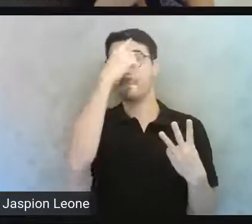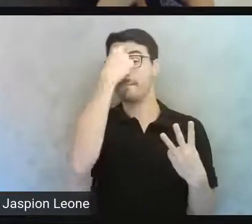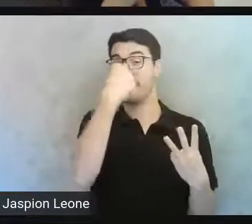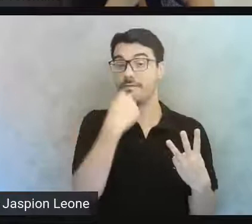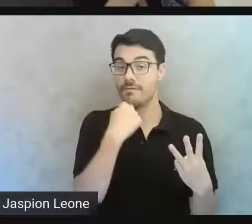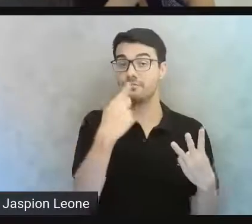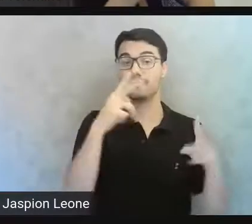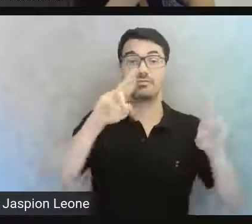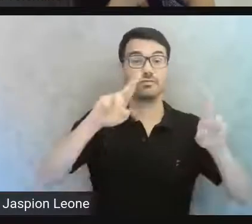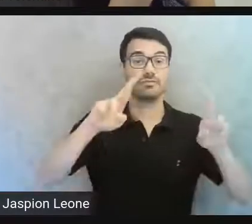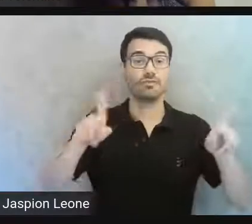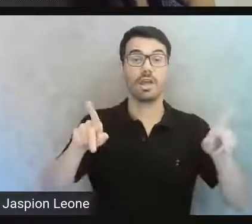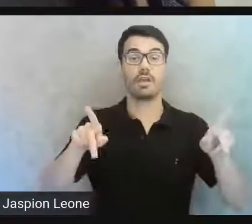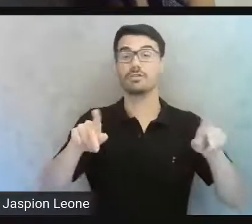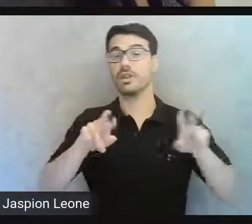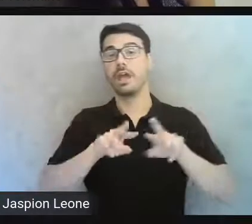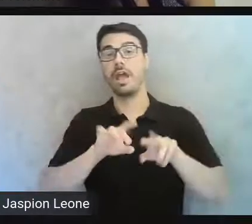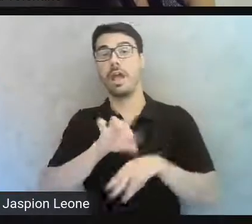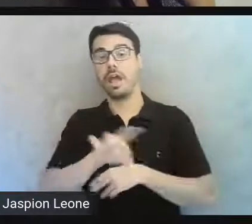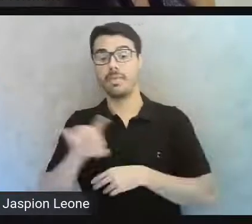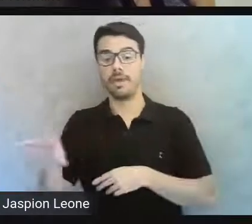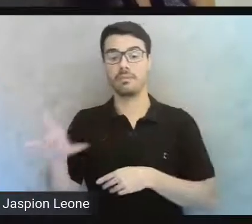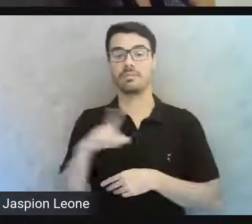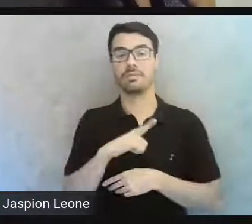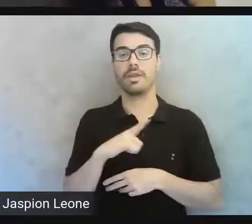precisar aprender a lidar com o perfil de cada um.